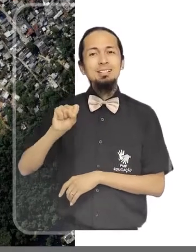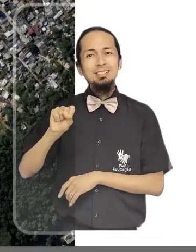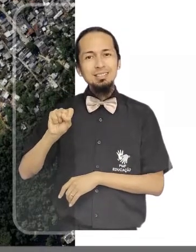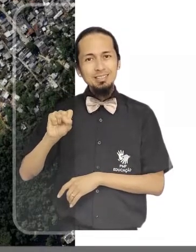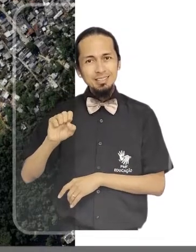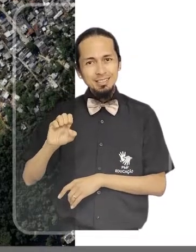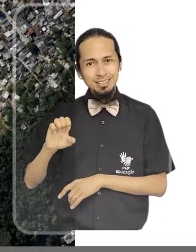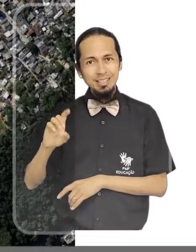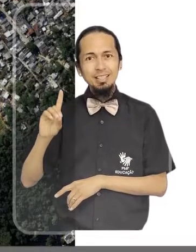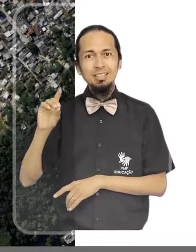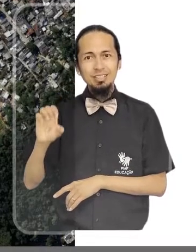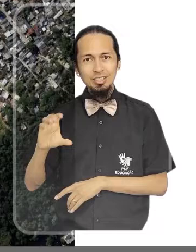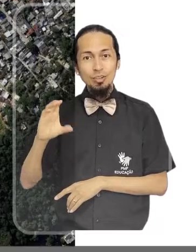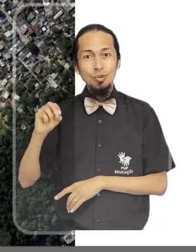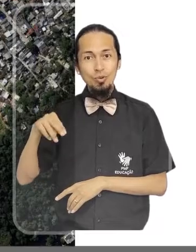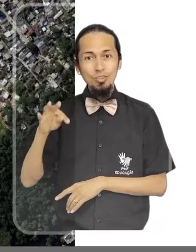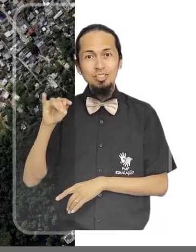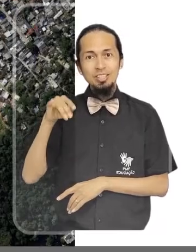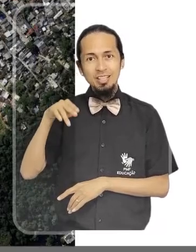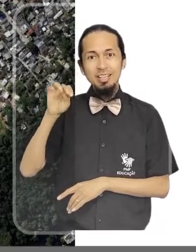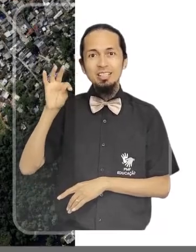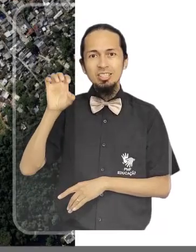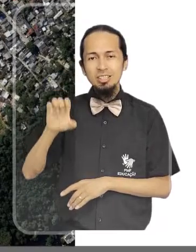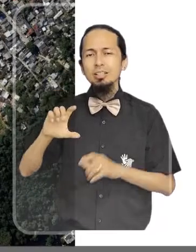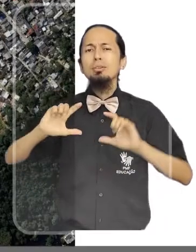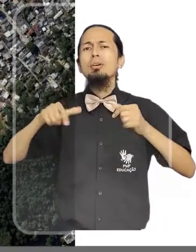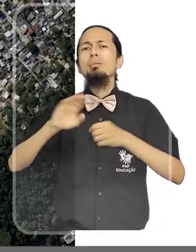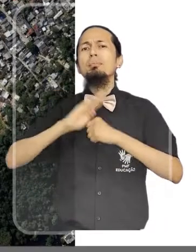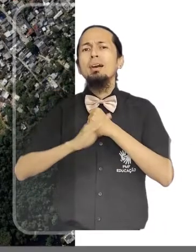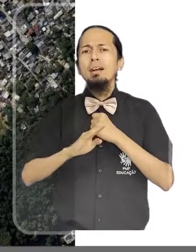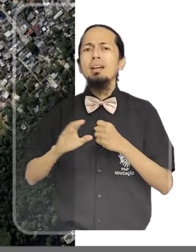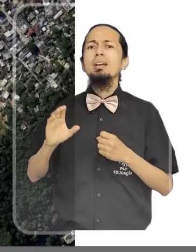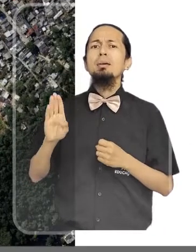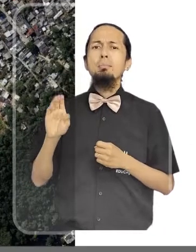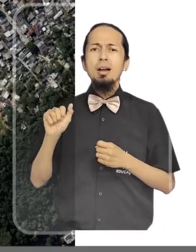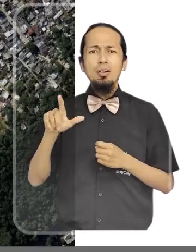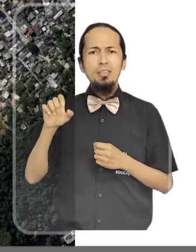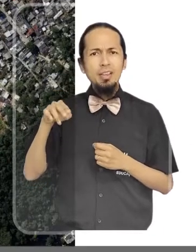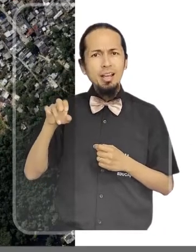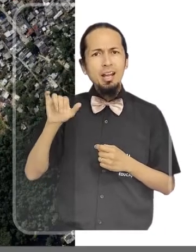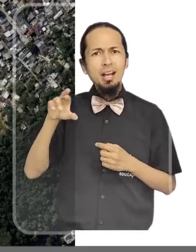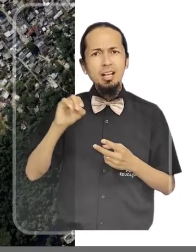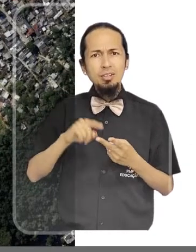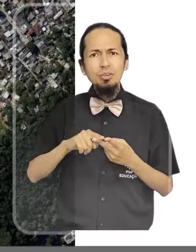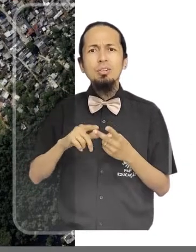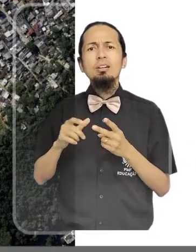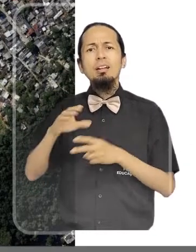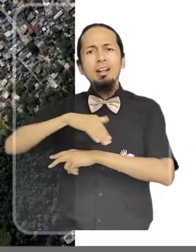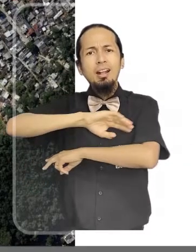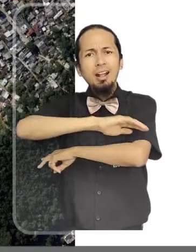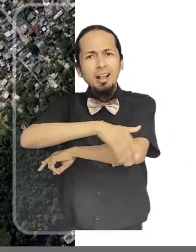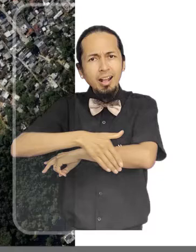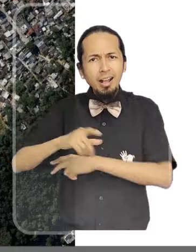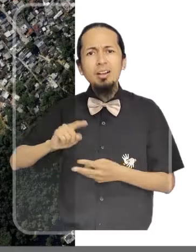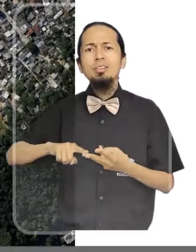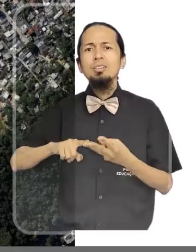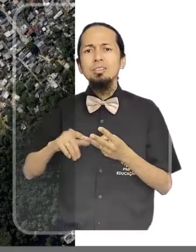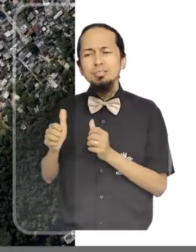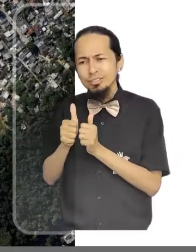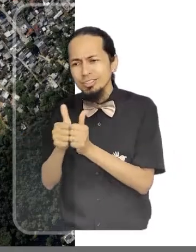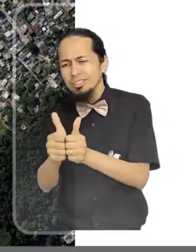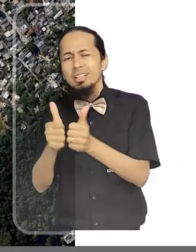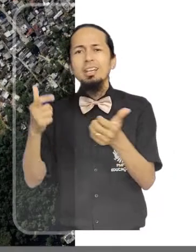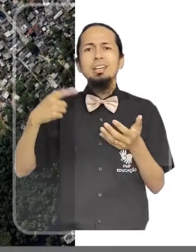de sede continental, envolve os bairros de Balneário, Canto, Coloninha, Itaguaçu,